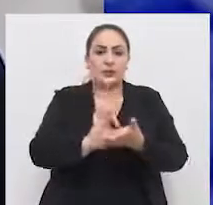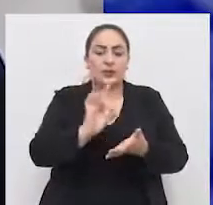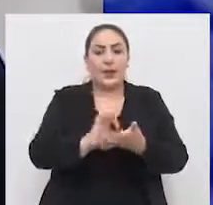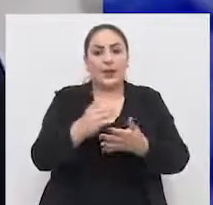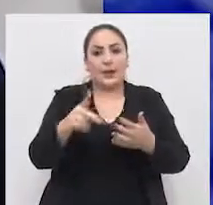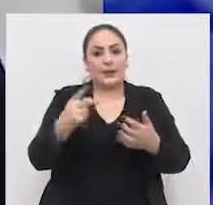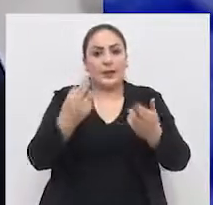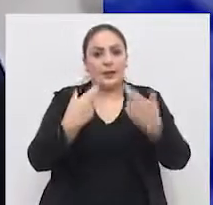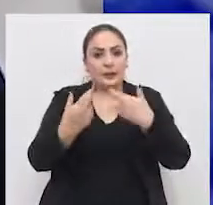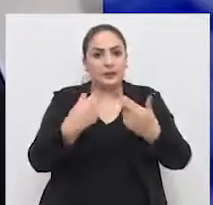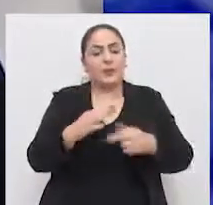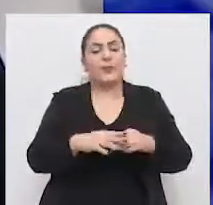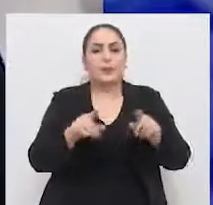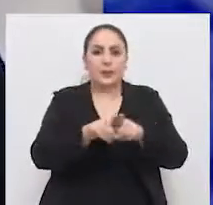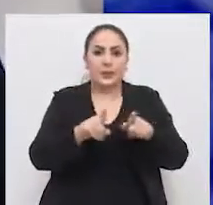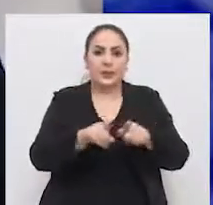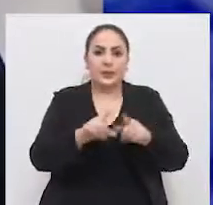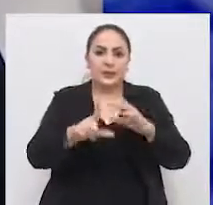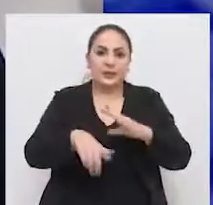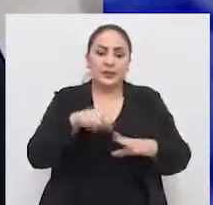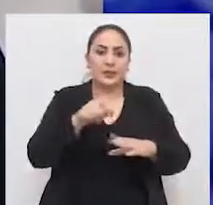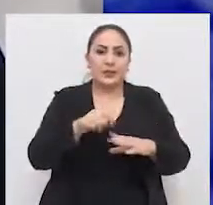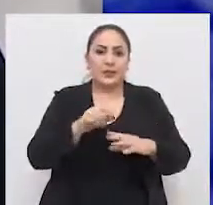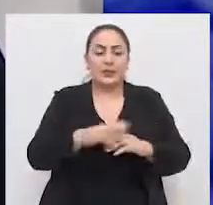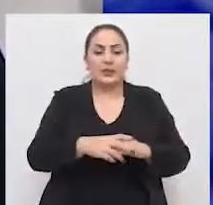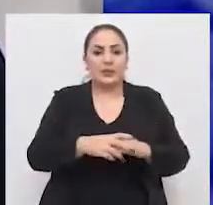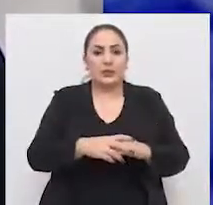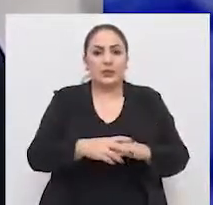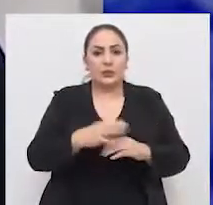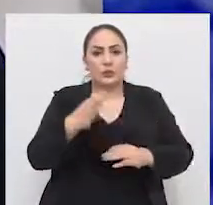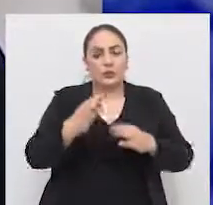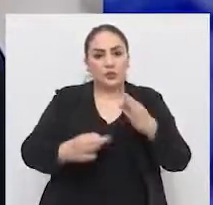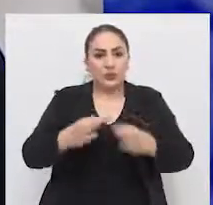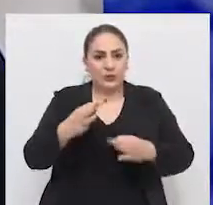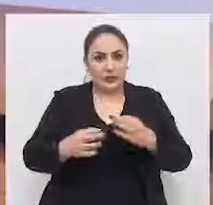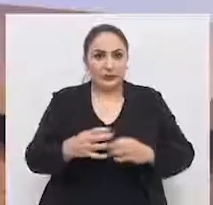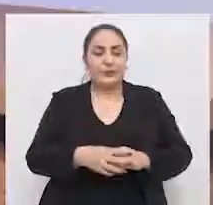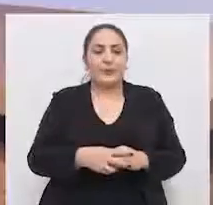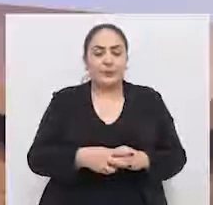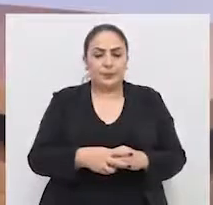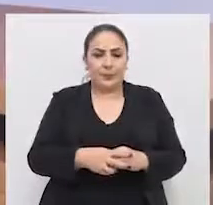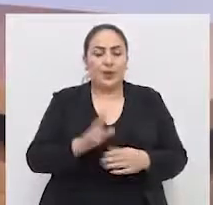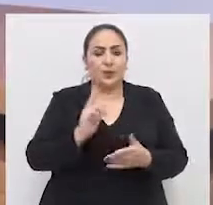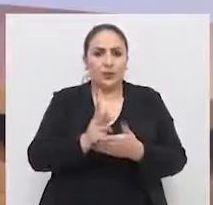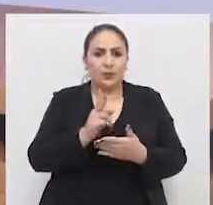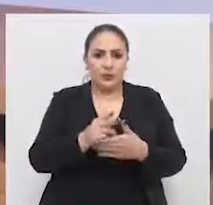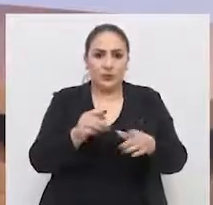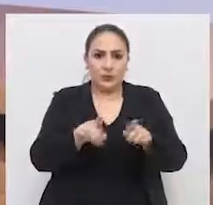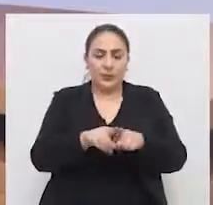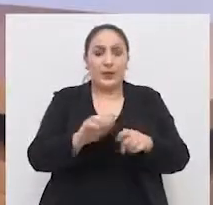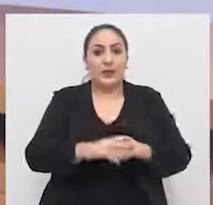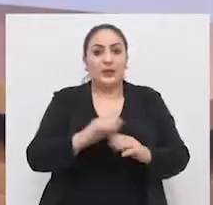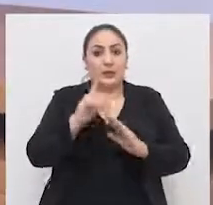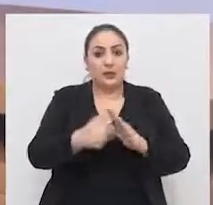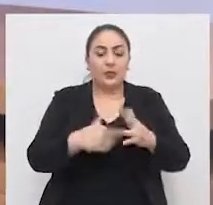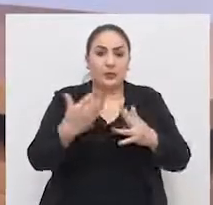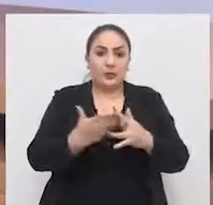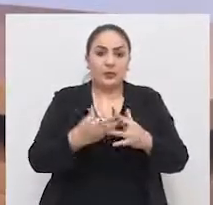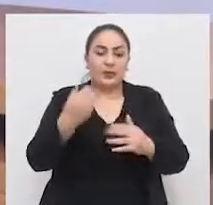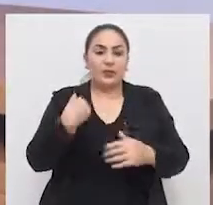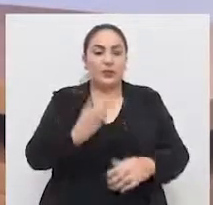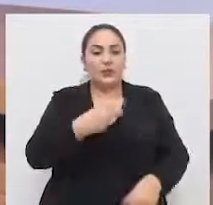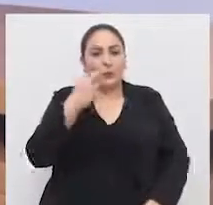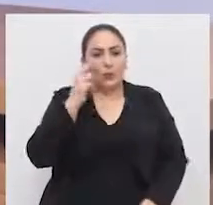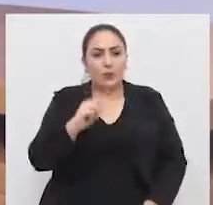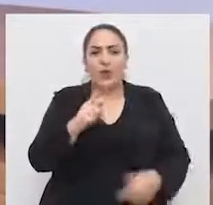regulamentar essas relações, bem como nas decisões exaradas pelo Poder Judiciário. E não saia daí! No próximo bloco, nós